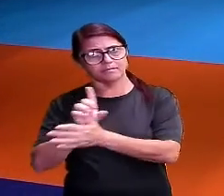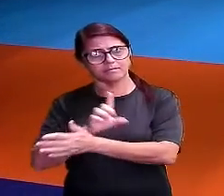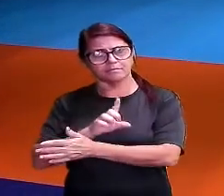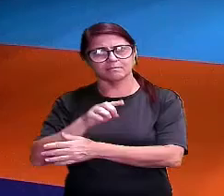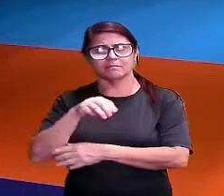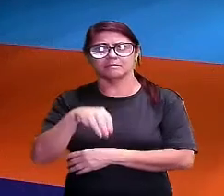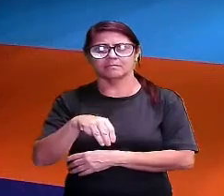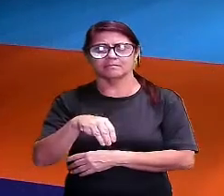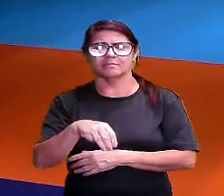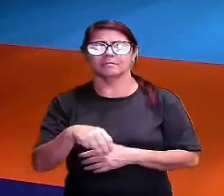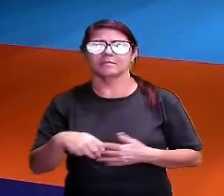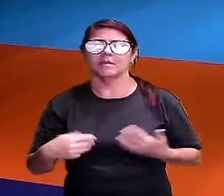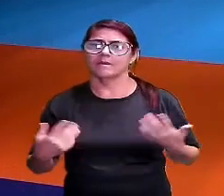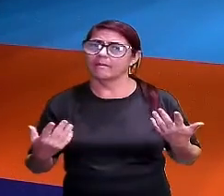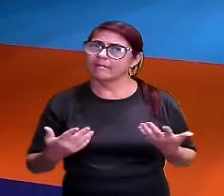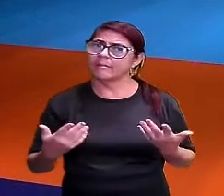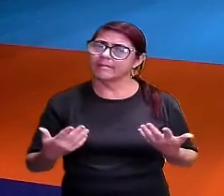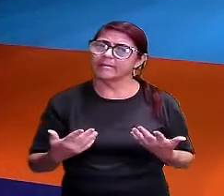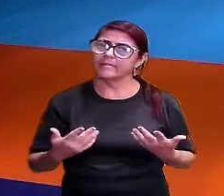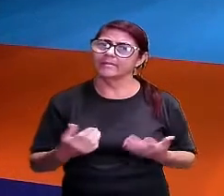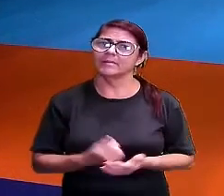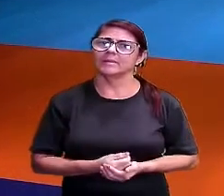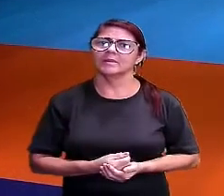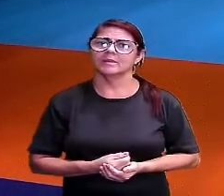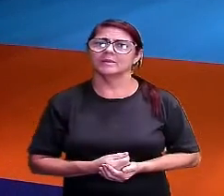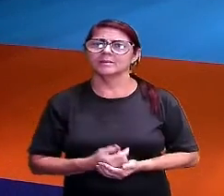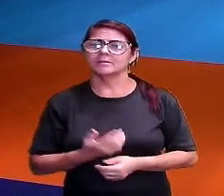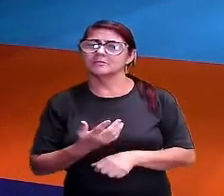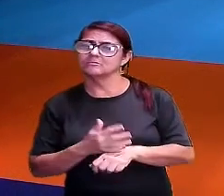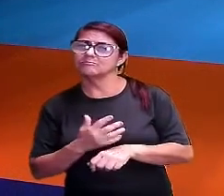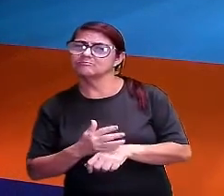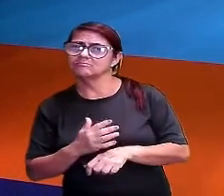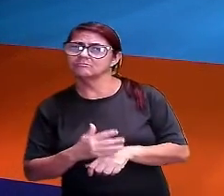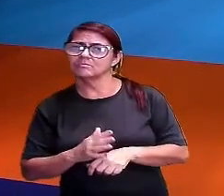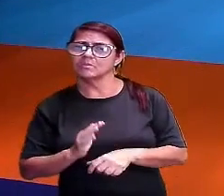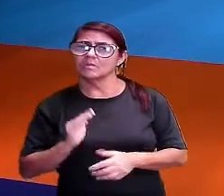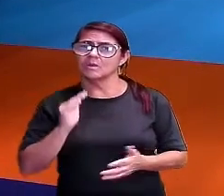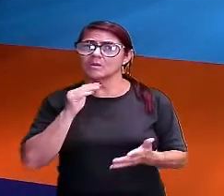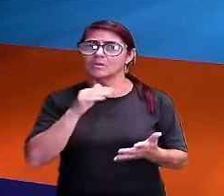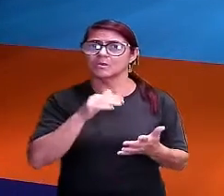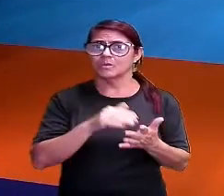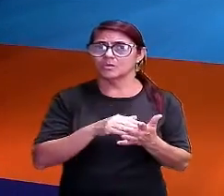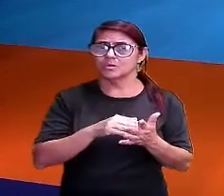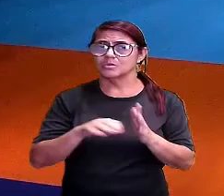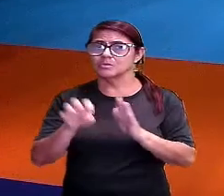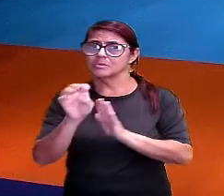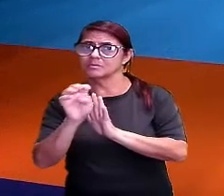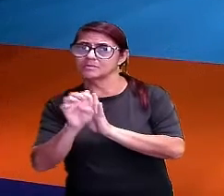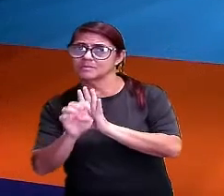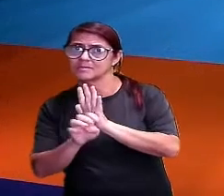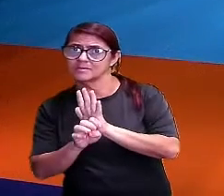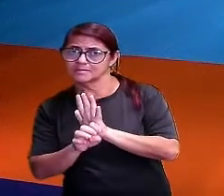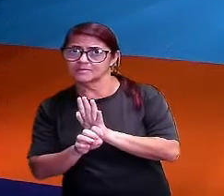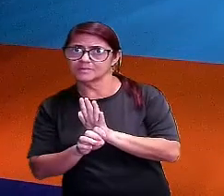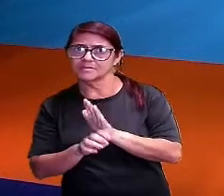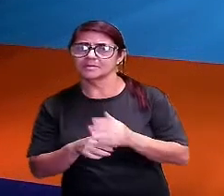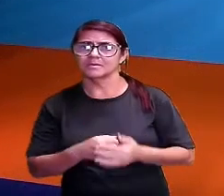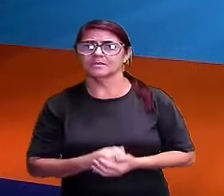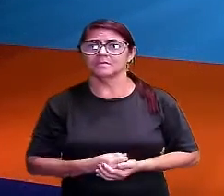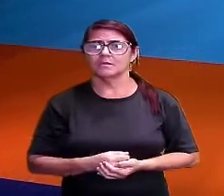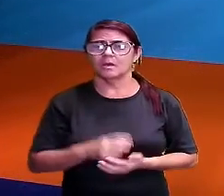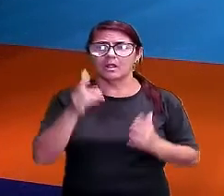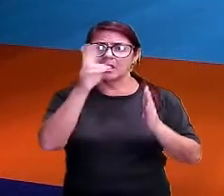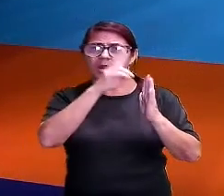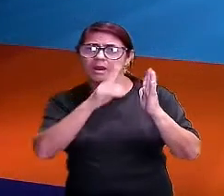certo? Então, é isso. Aqui a gente tem a última atividade de hoje, onde a gente vai aqui dar uma